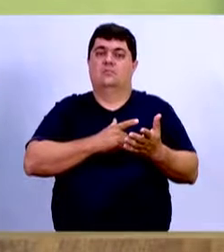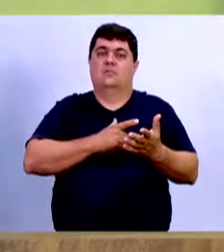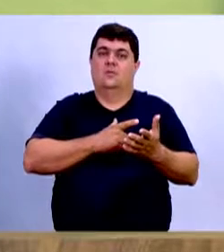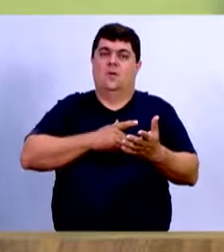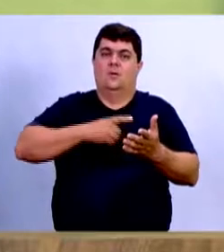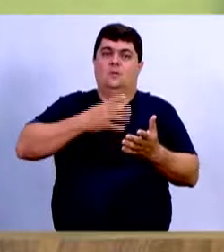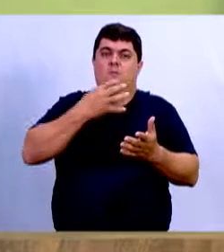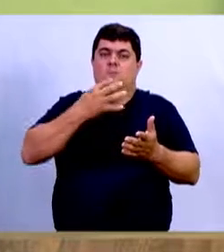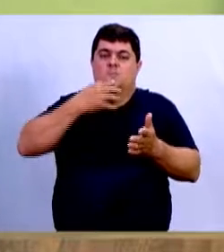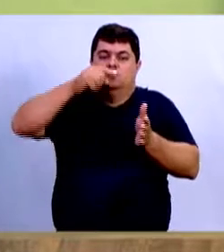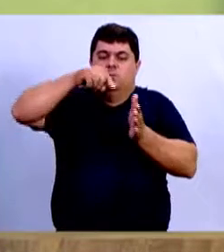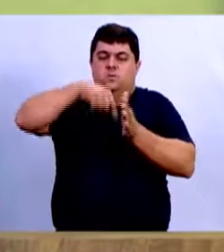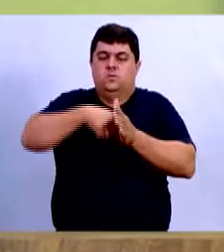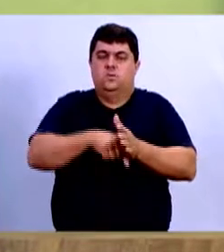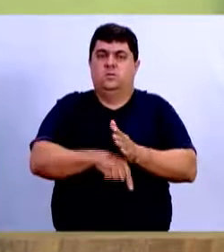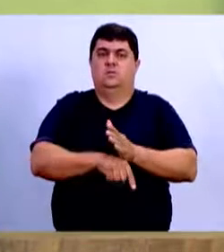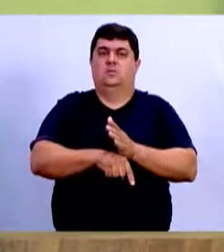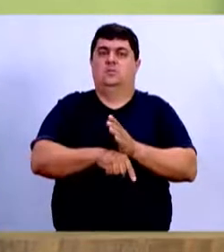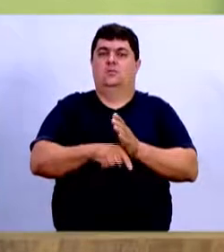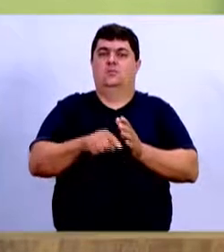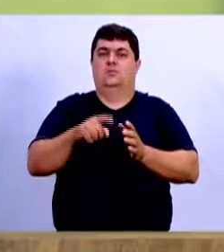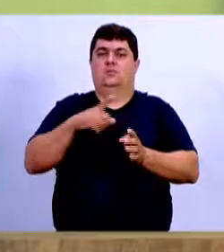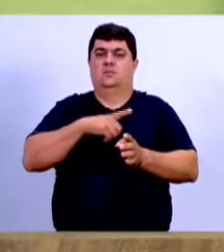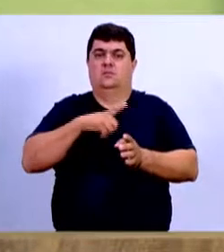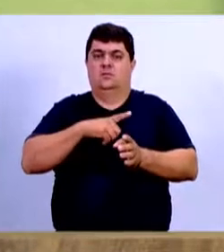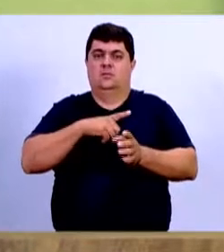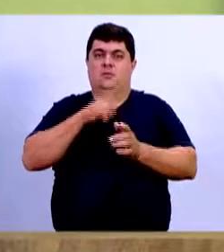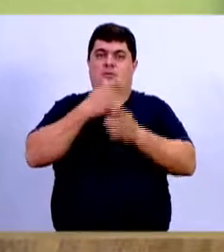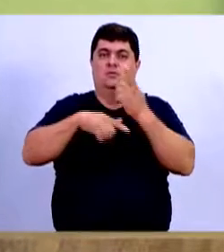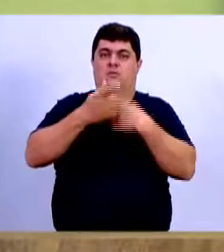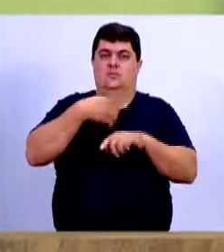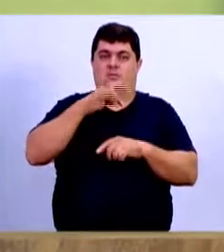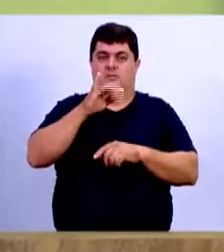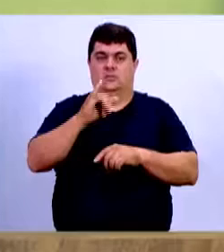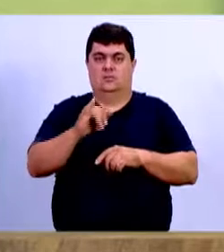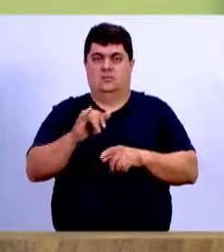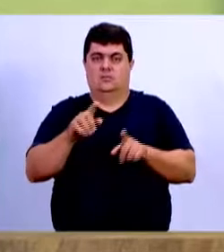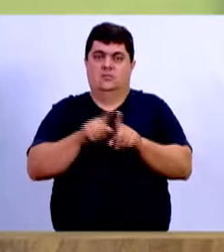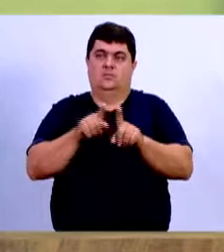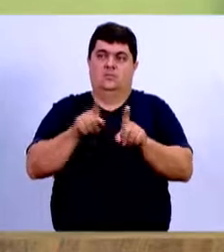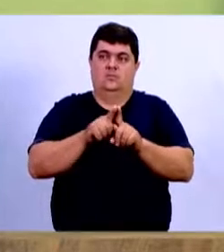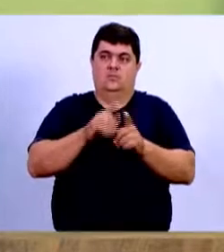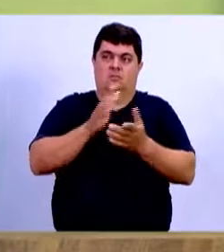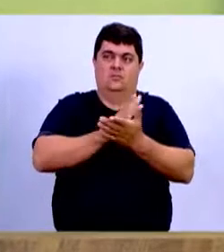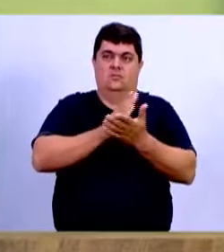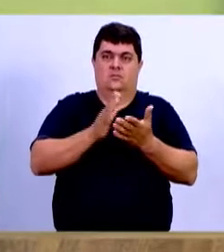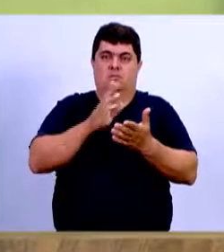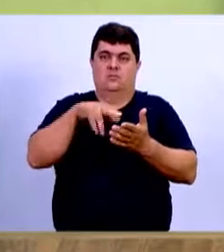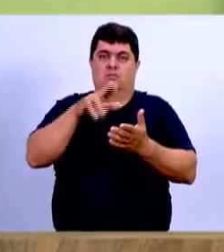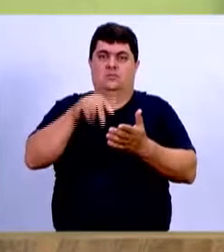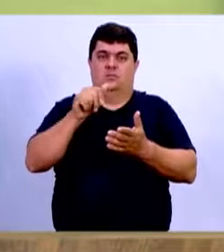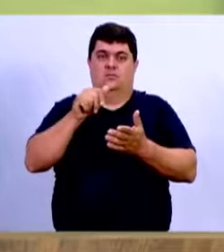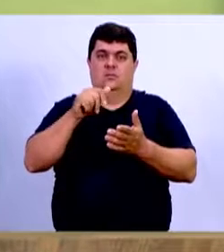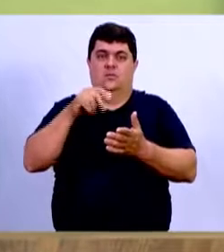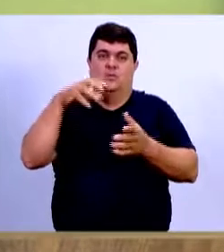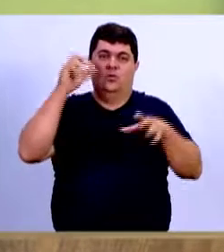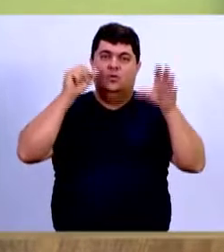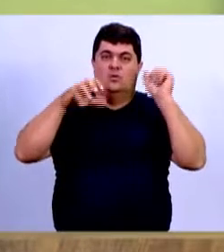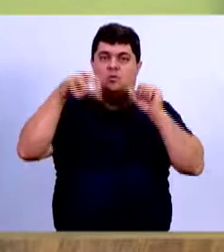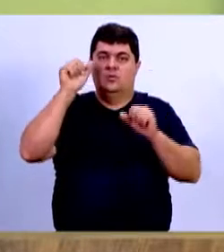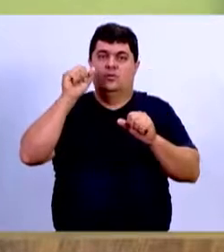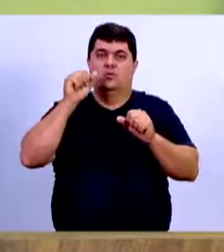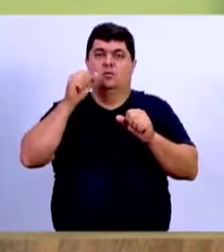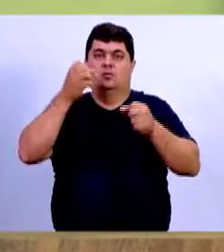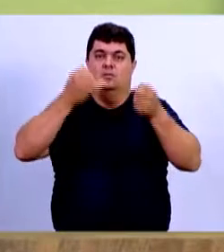aprofundem um conhecimento, né, na área de gestão em TI. As pessoas que nunca ouviram falar de algumas ferramentas que